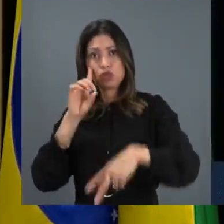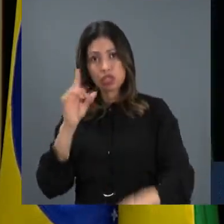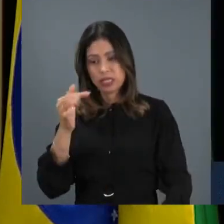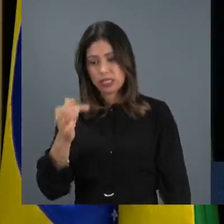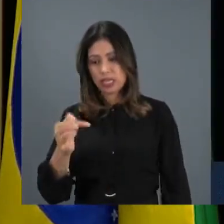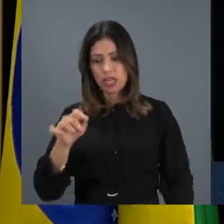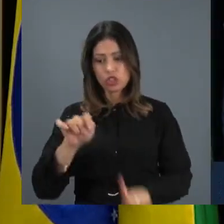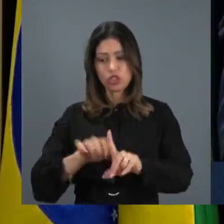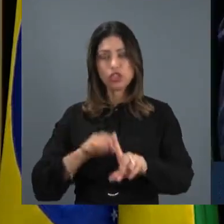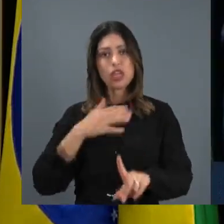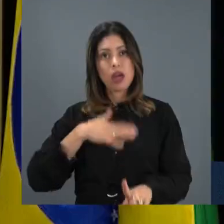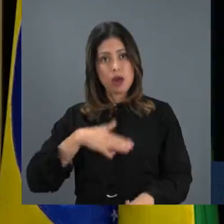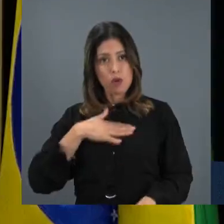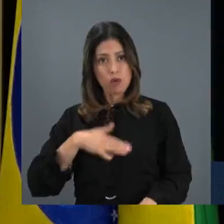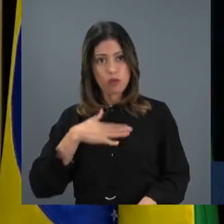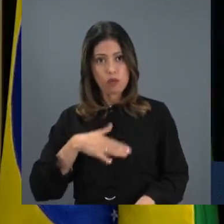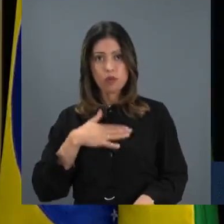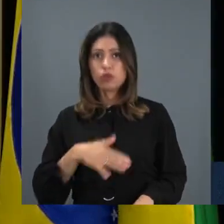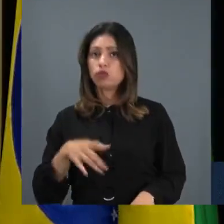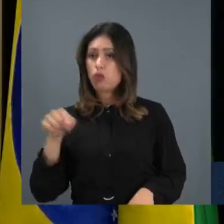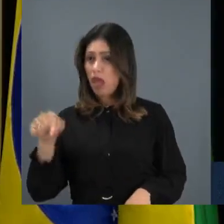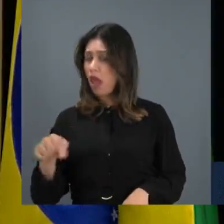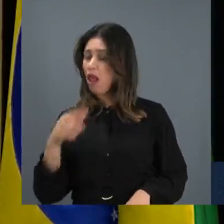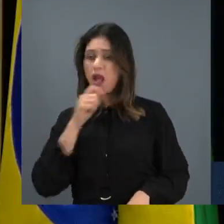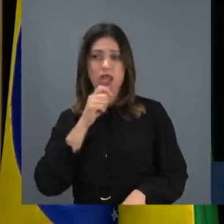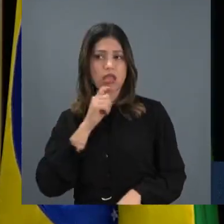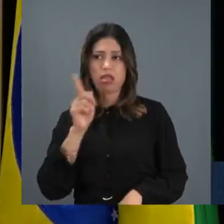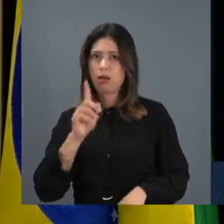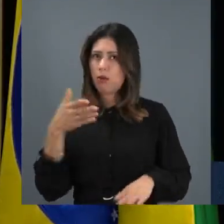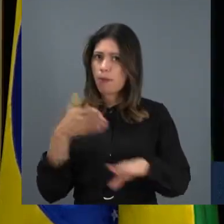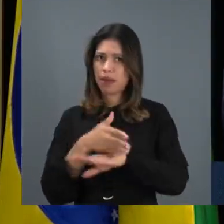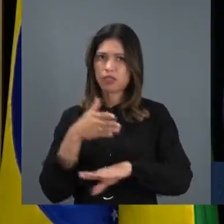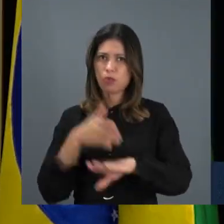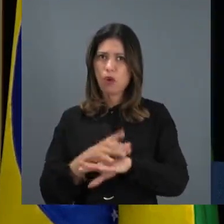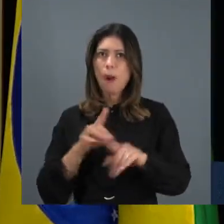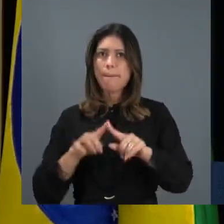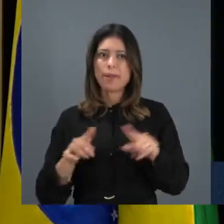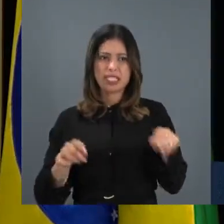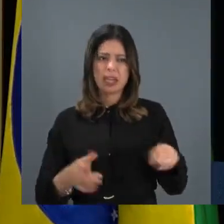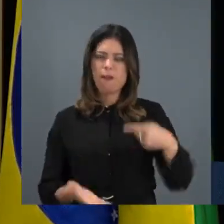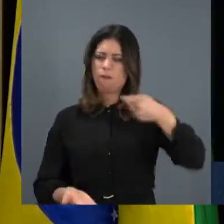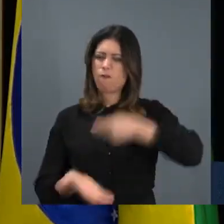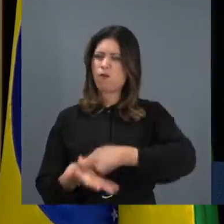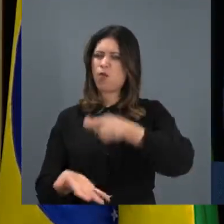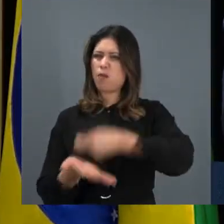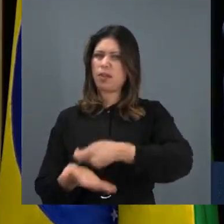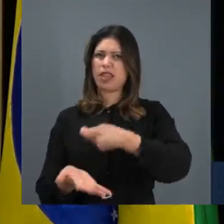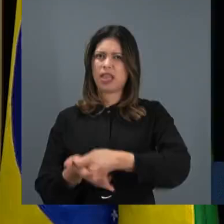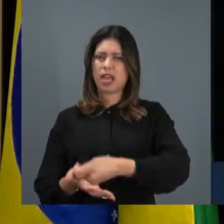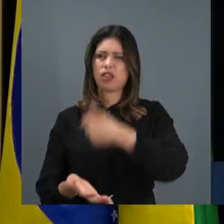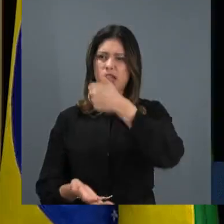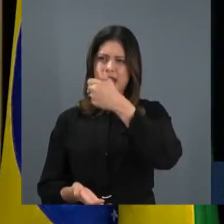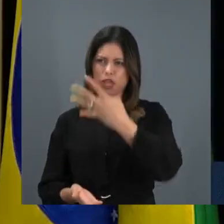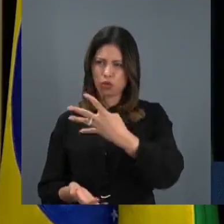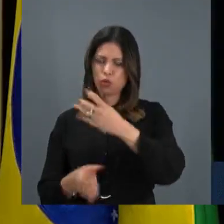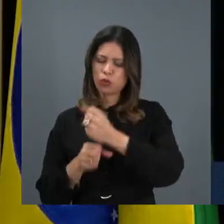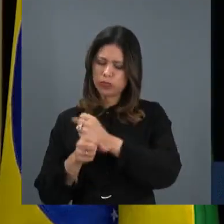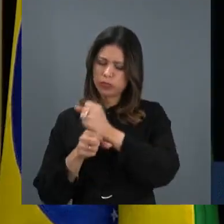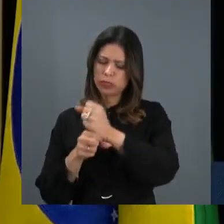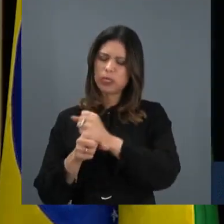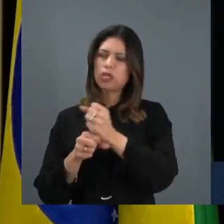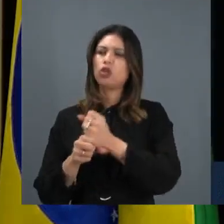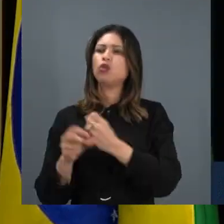apesar de não ter participado dos atos de vandalismo, foi condenada a 14 anos de prisão. Esse é o Brasil de hoje, da